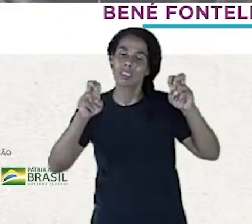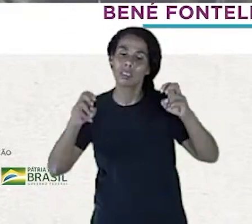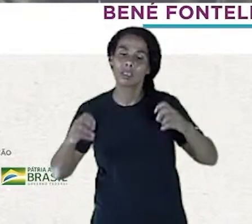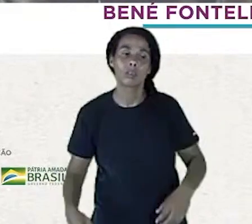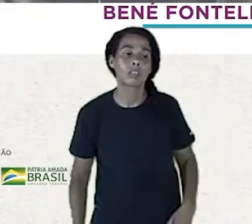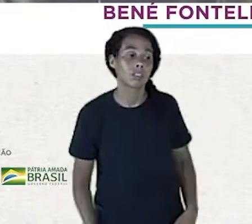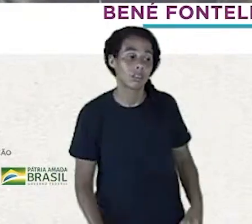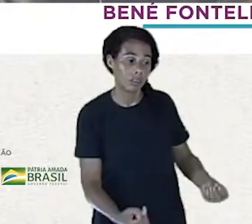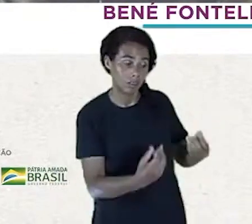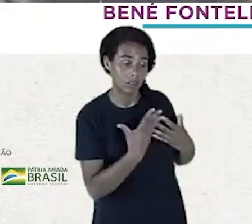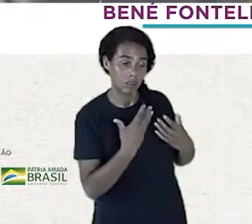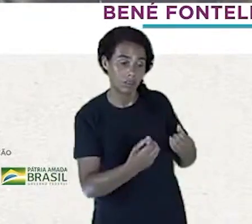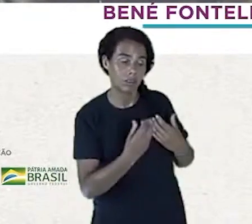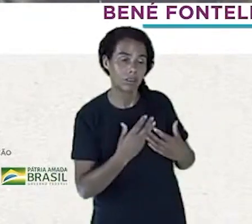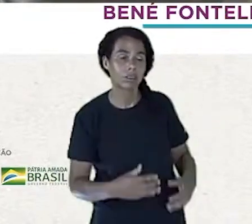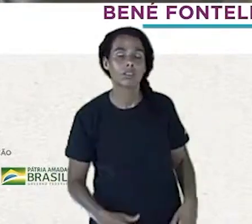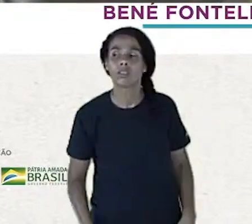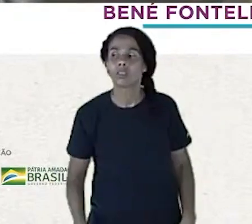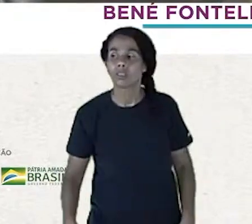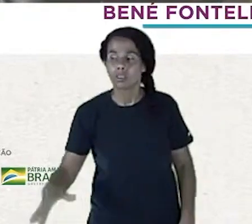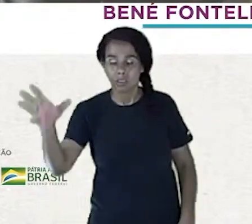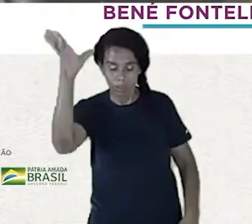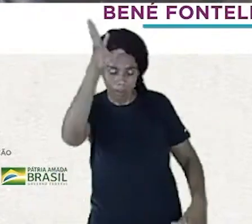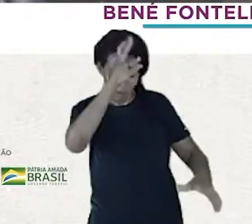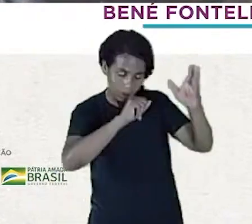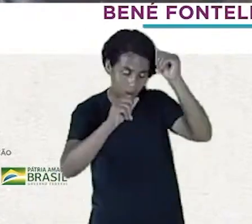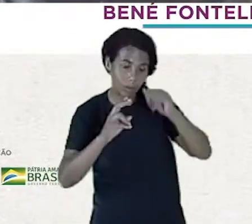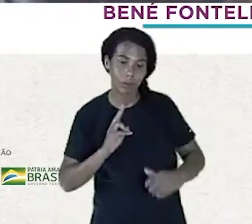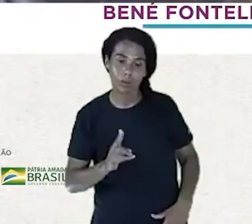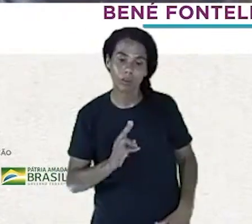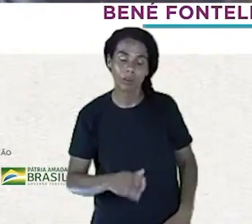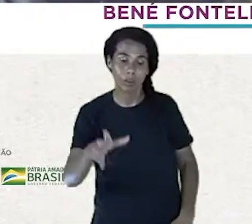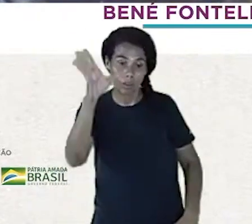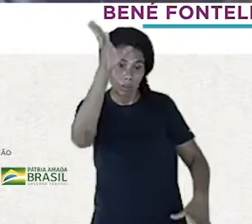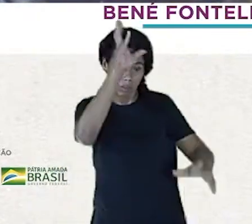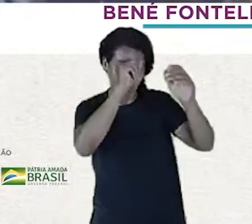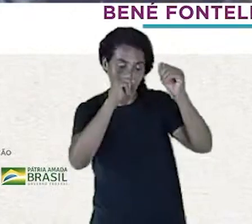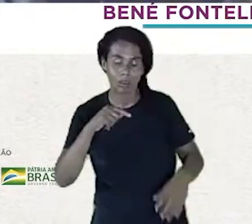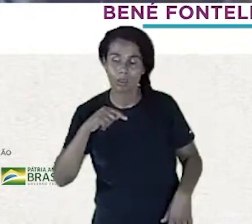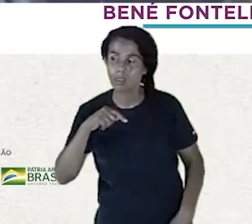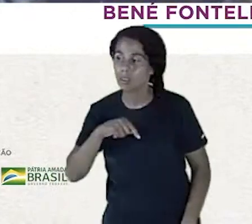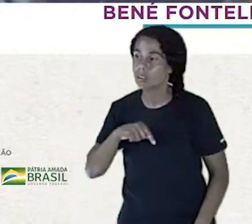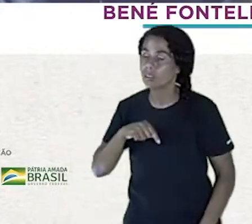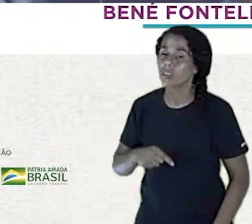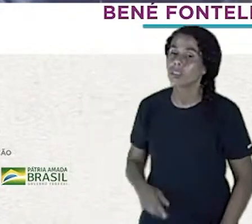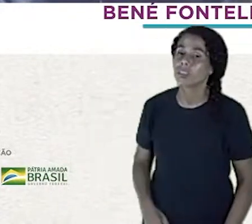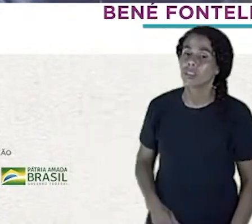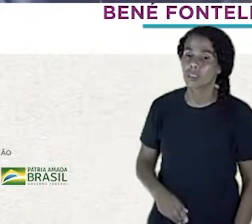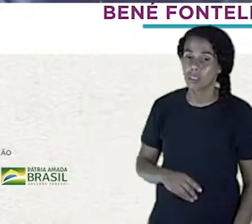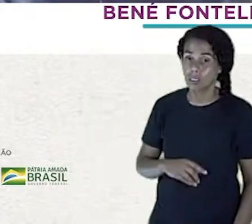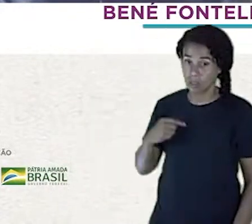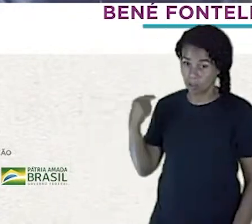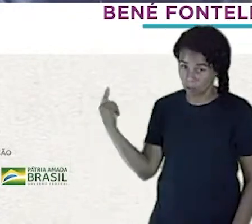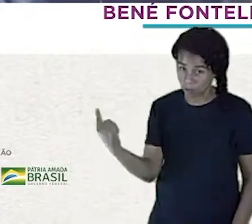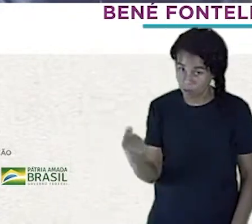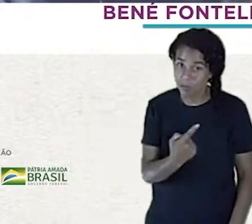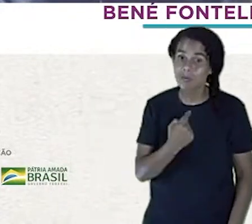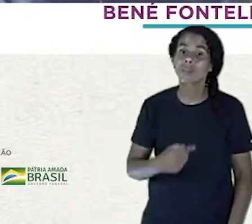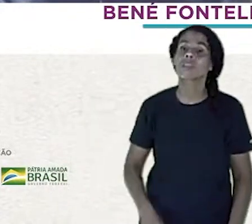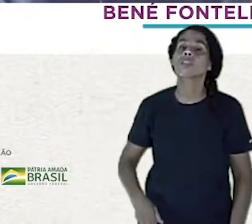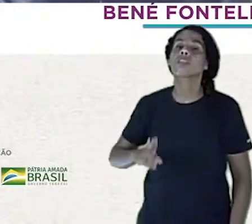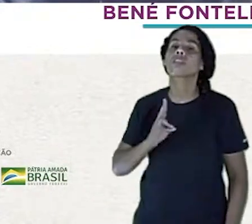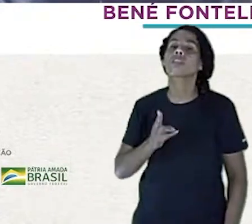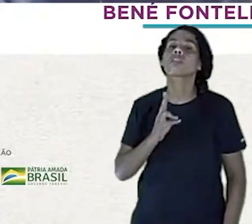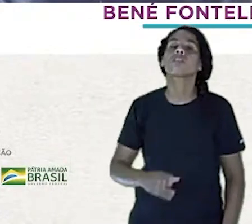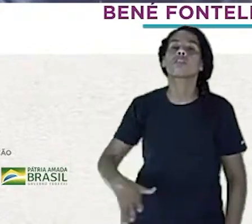tanto. Pronto. E vamos continuar nos aprendendo uns